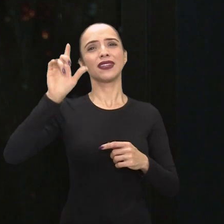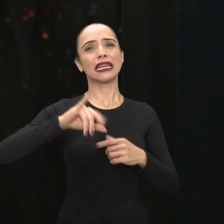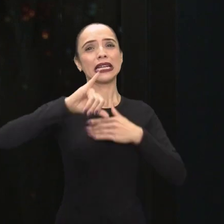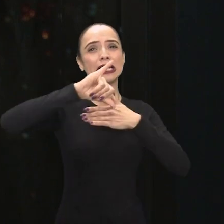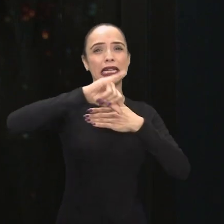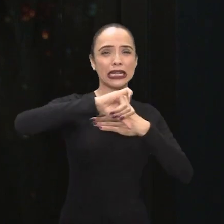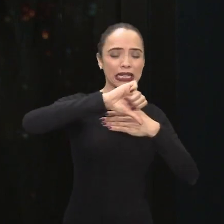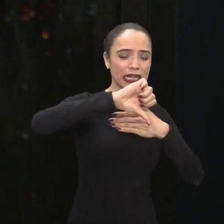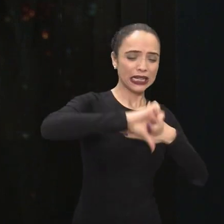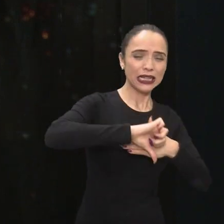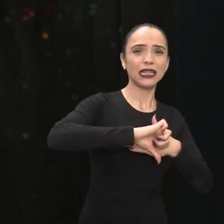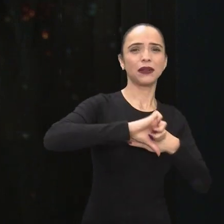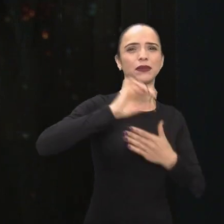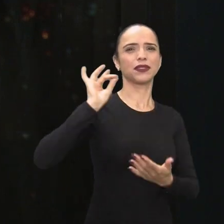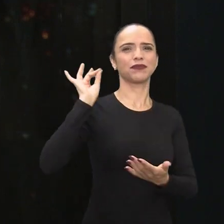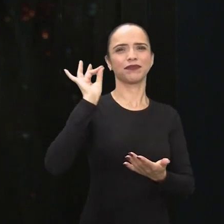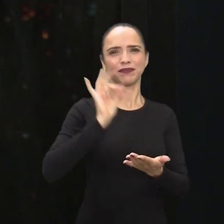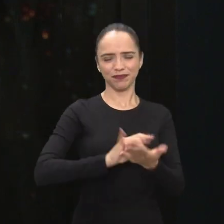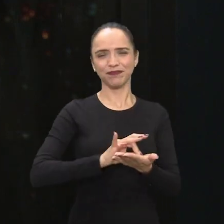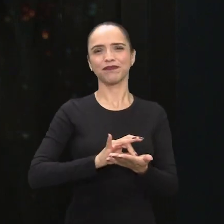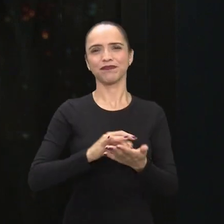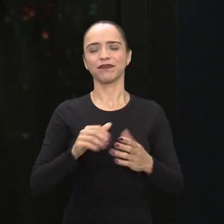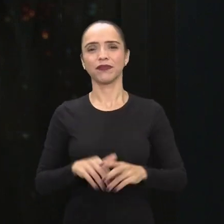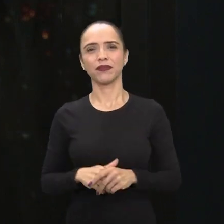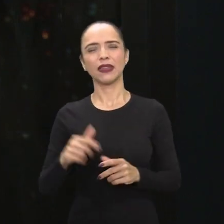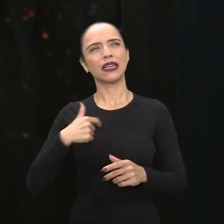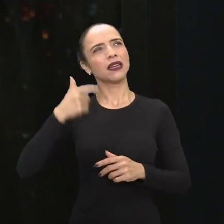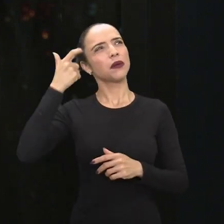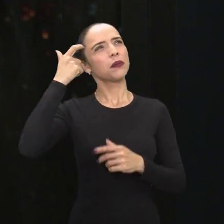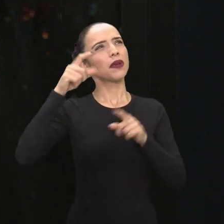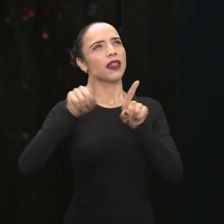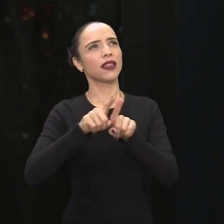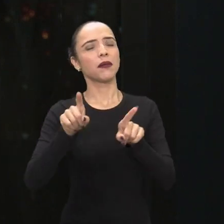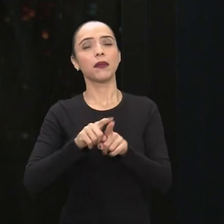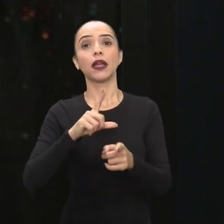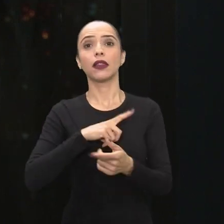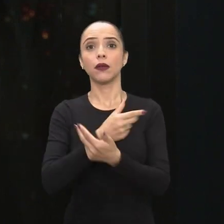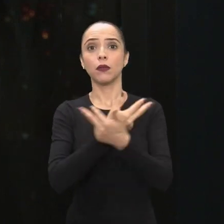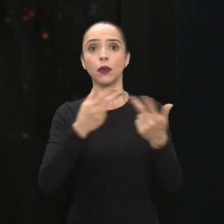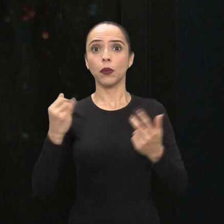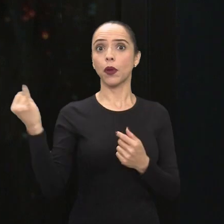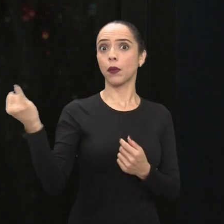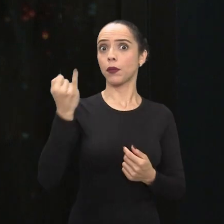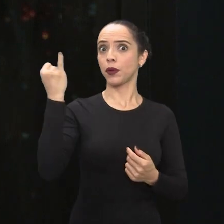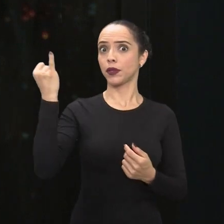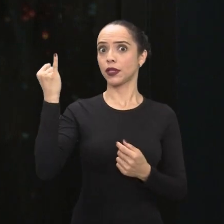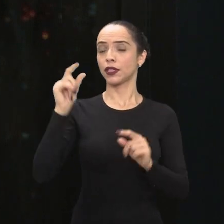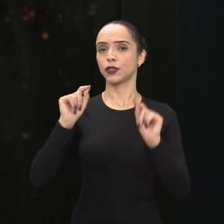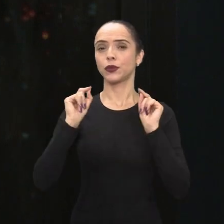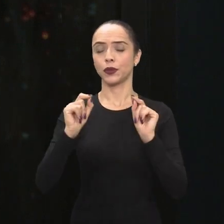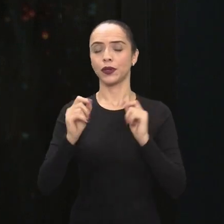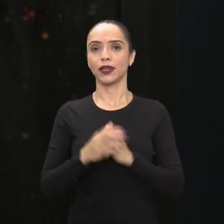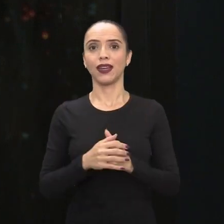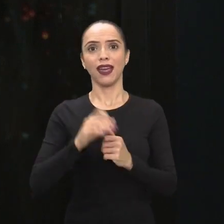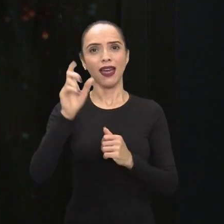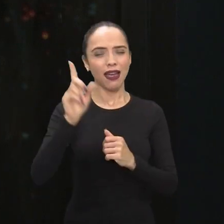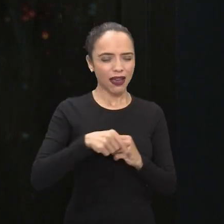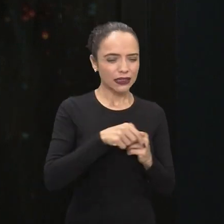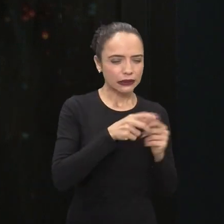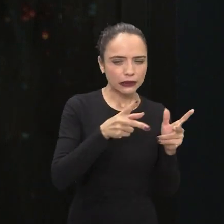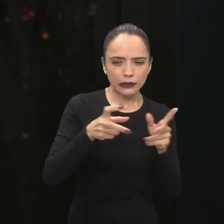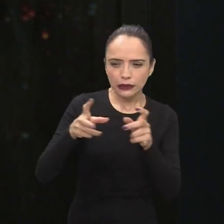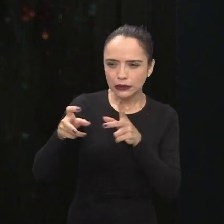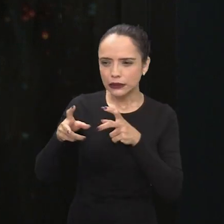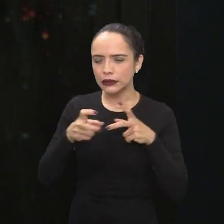né e acho que tem uma questão que a professora tocou também muito importante na questão da investigação